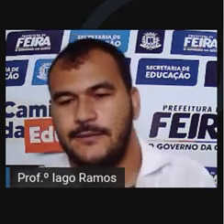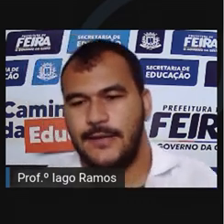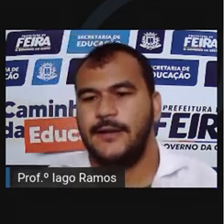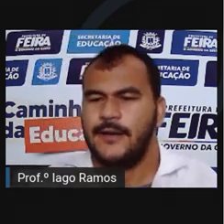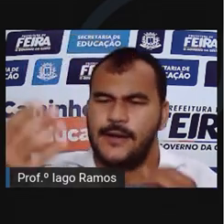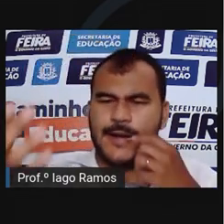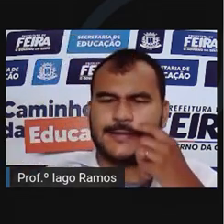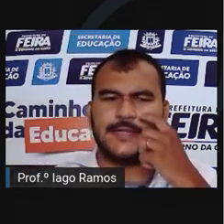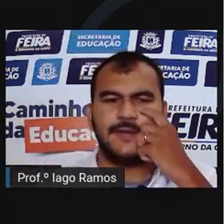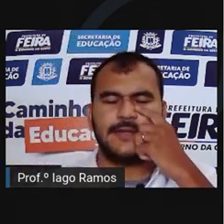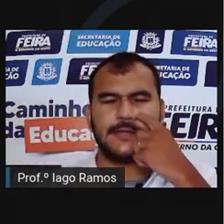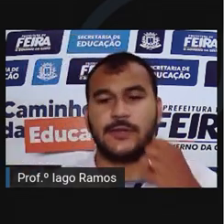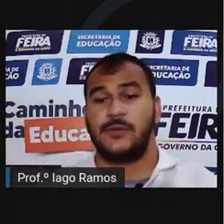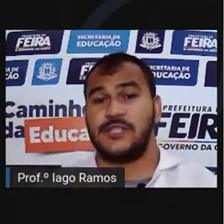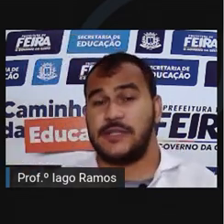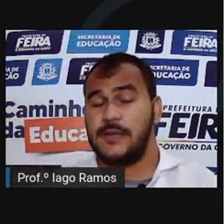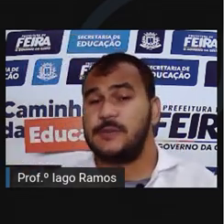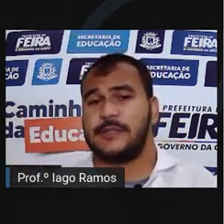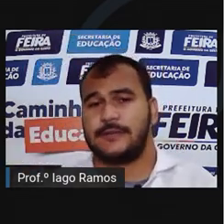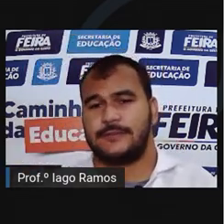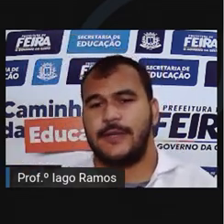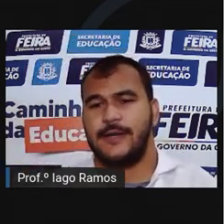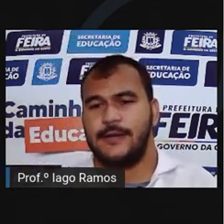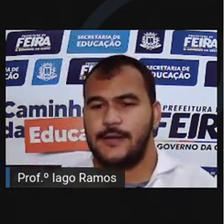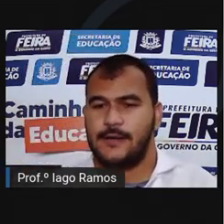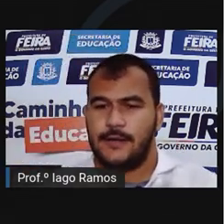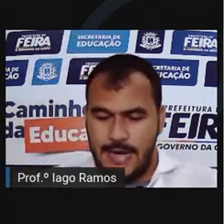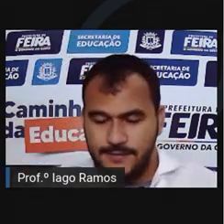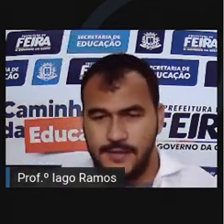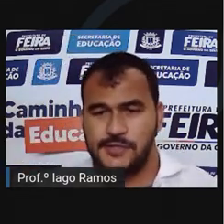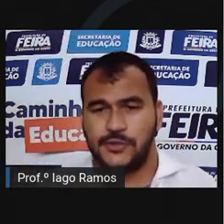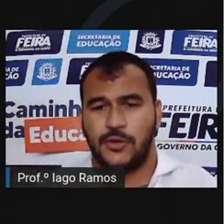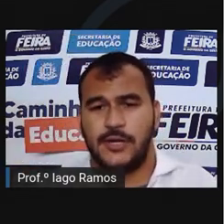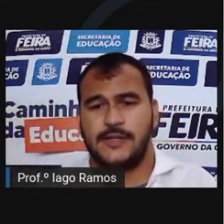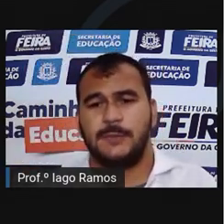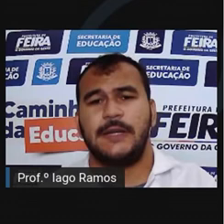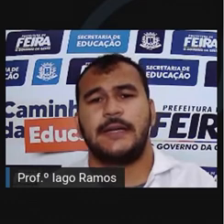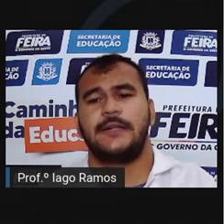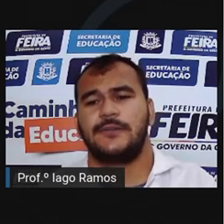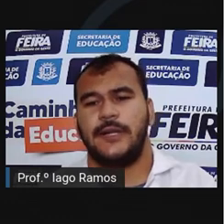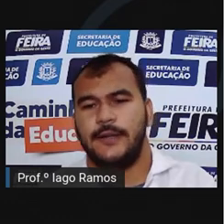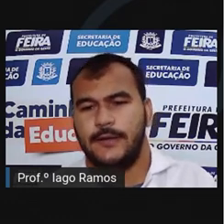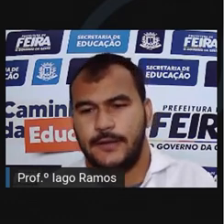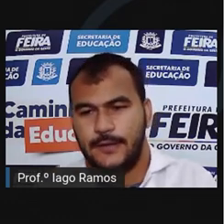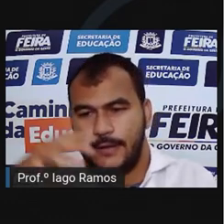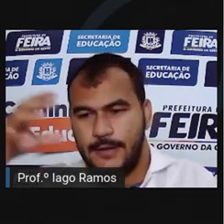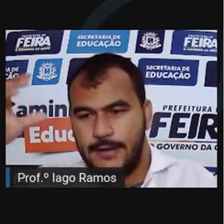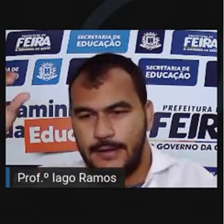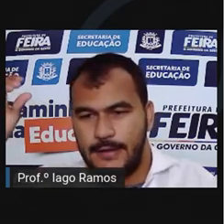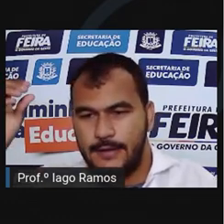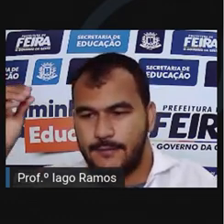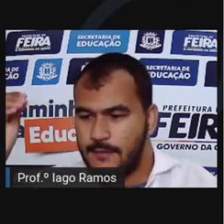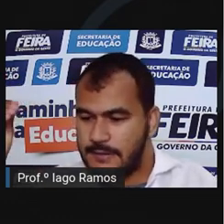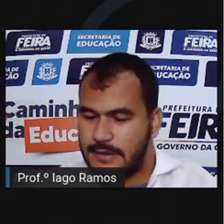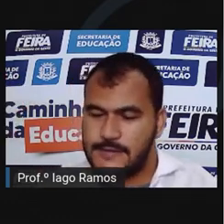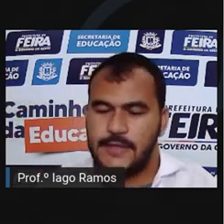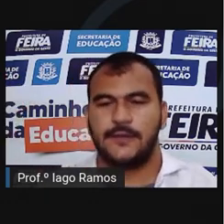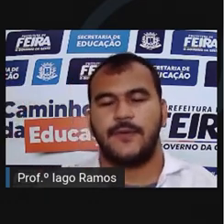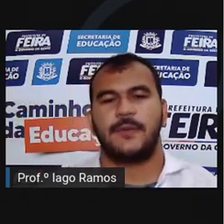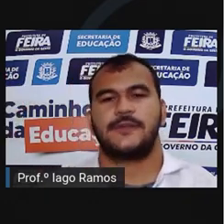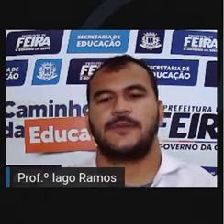numeração dela né a civilização egípcia né aí vem a história explicando né é